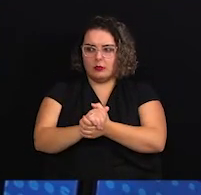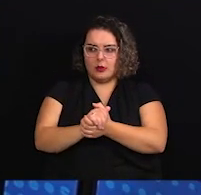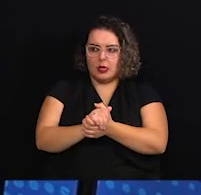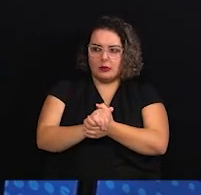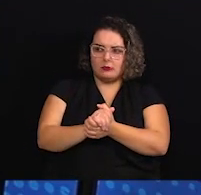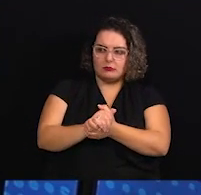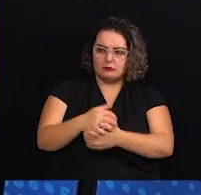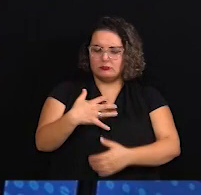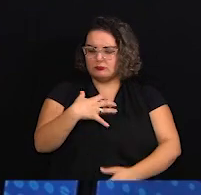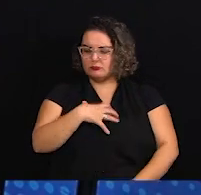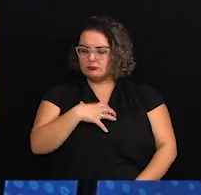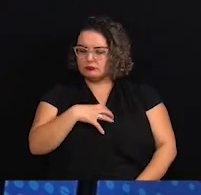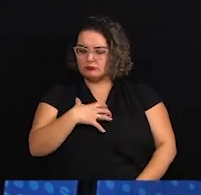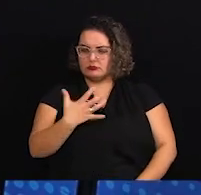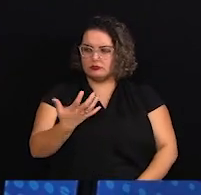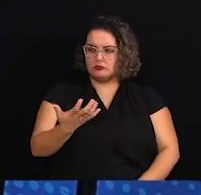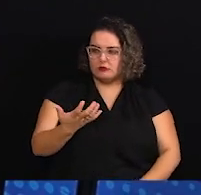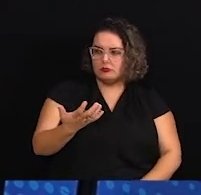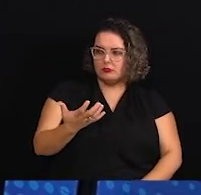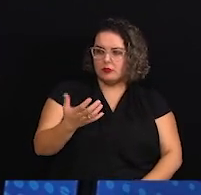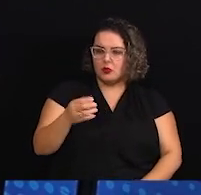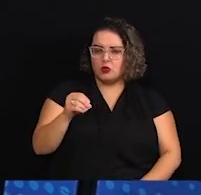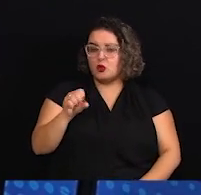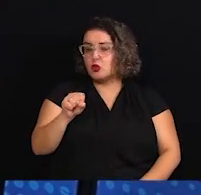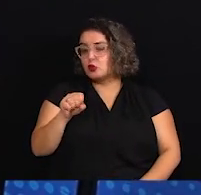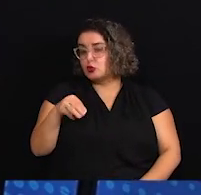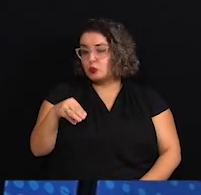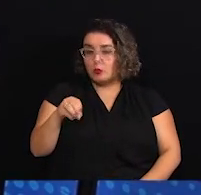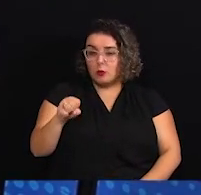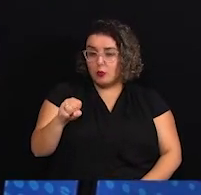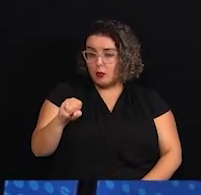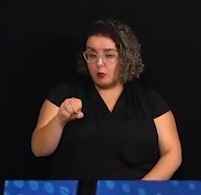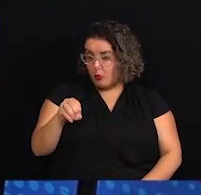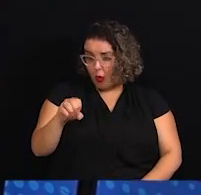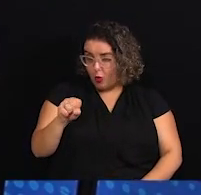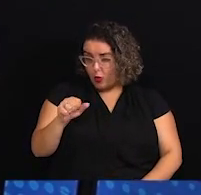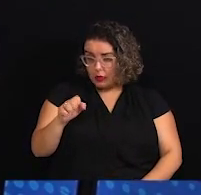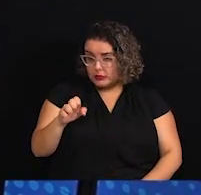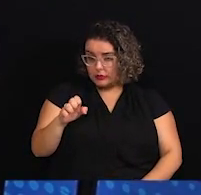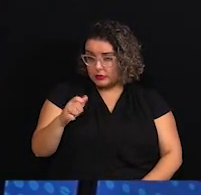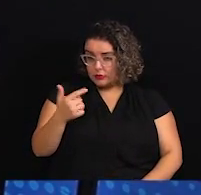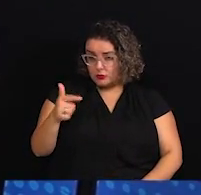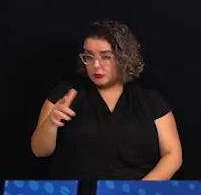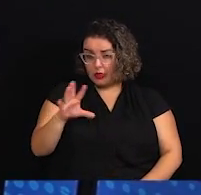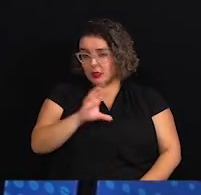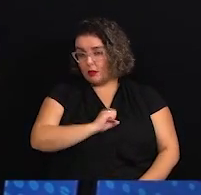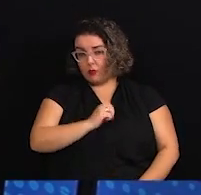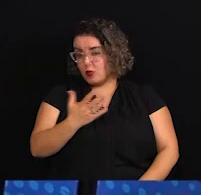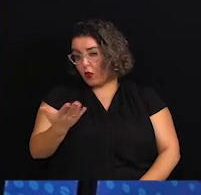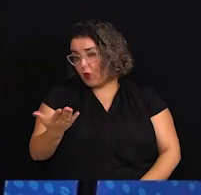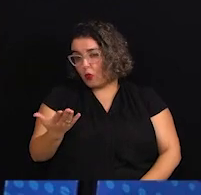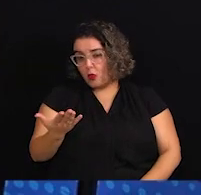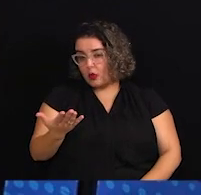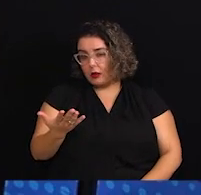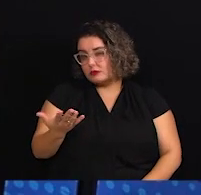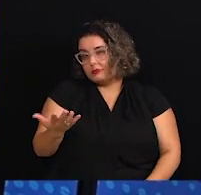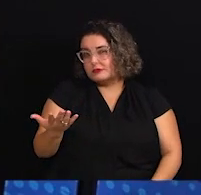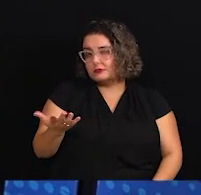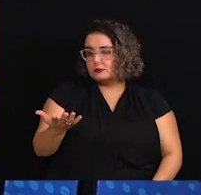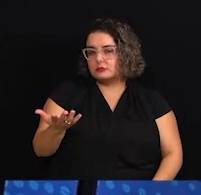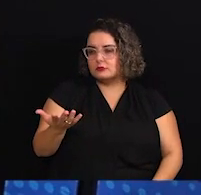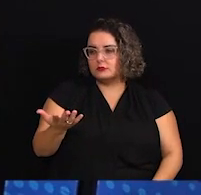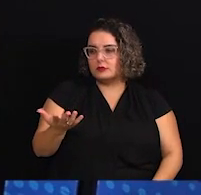uma forma meio por osmose, provavelmente sem amor, alguma coisa, ou seja,